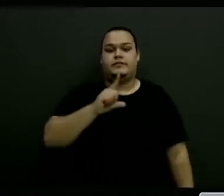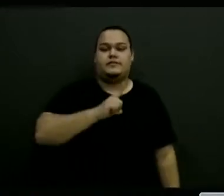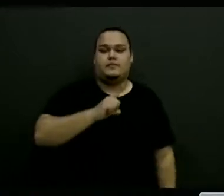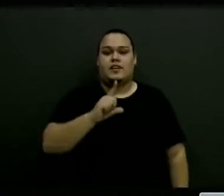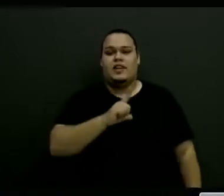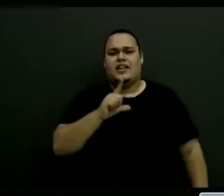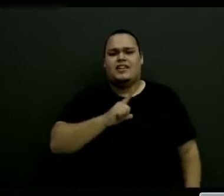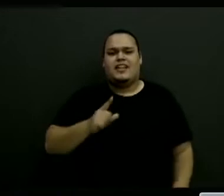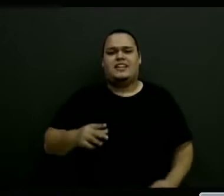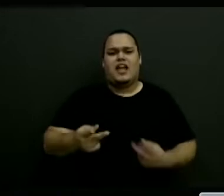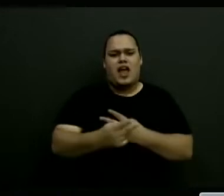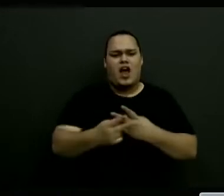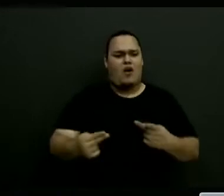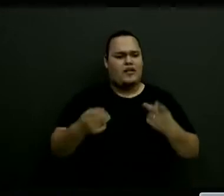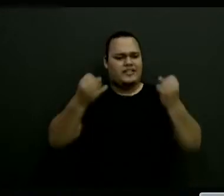tabernáculo.